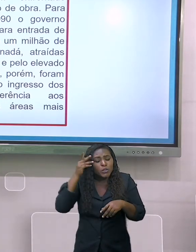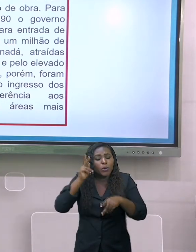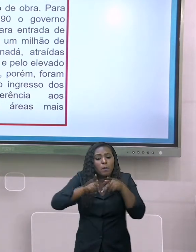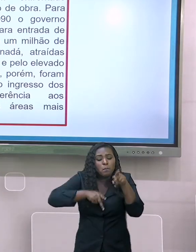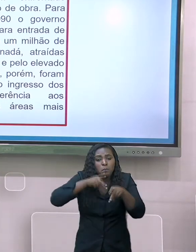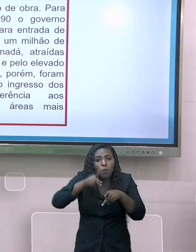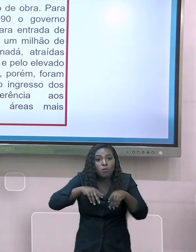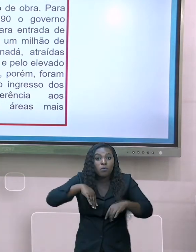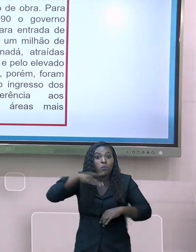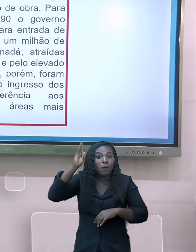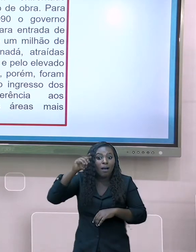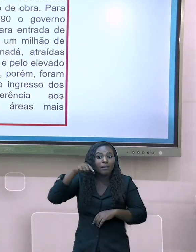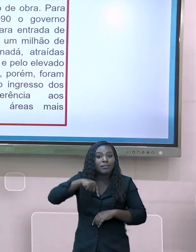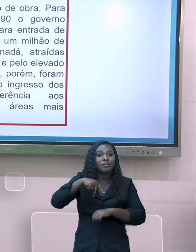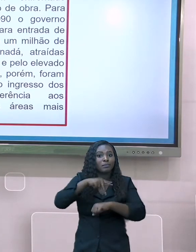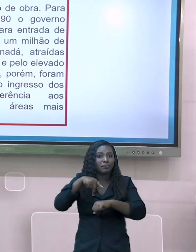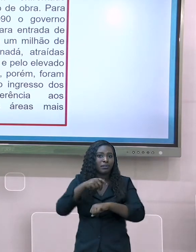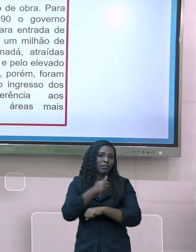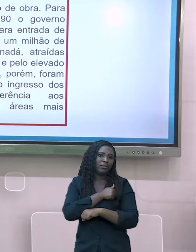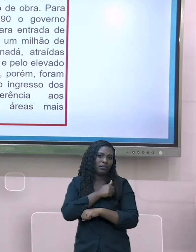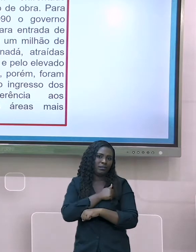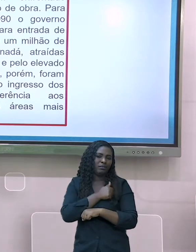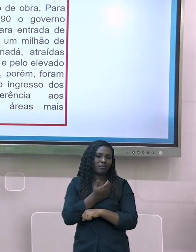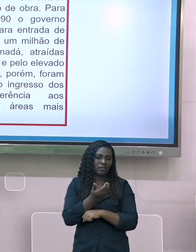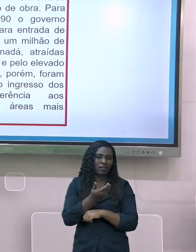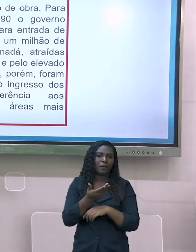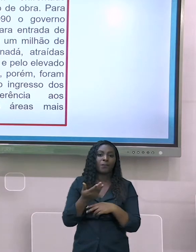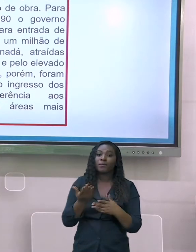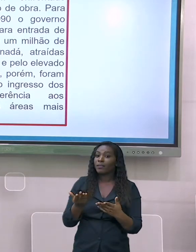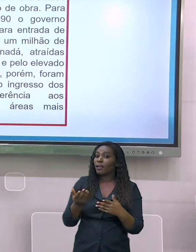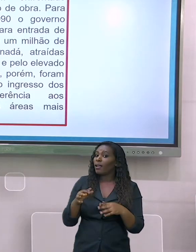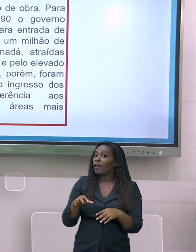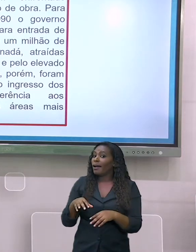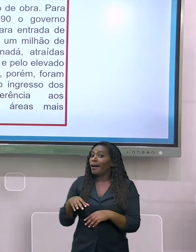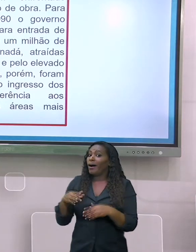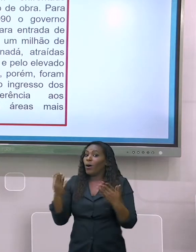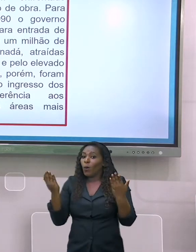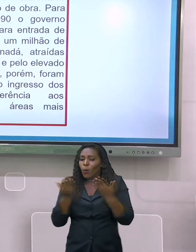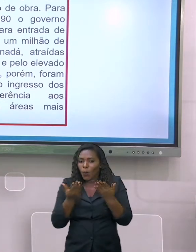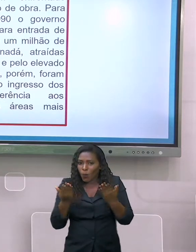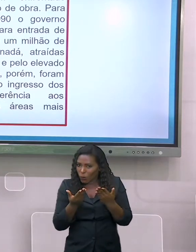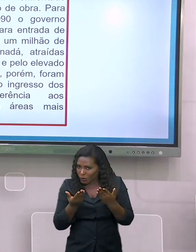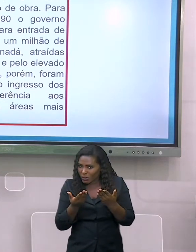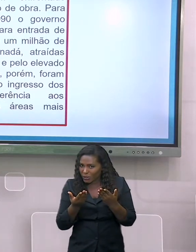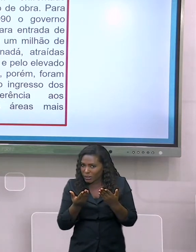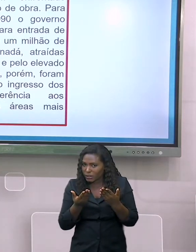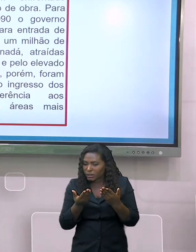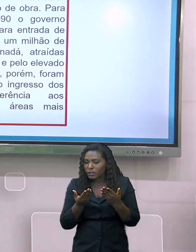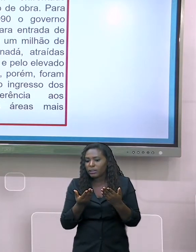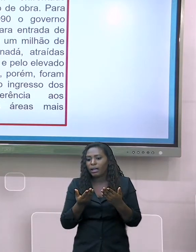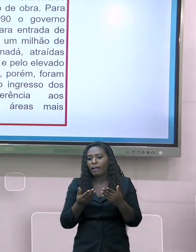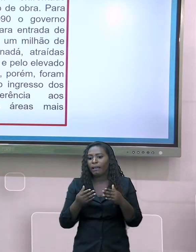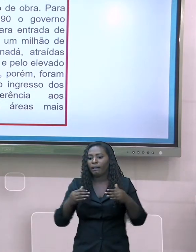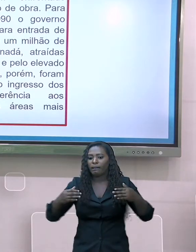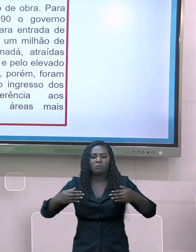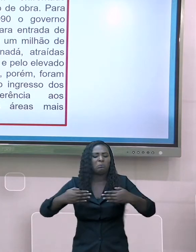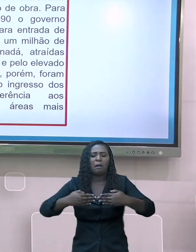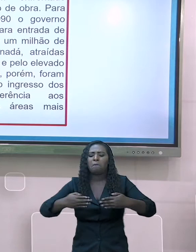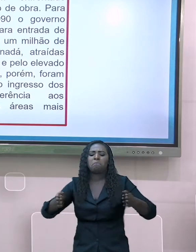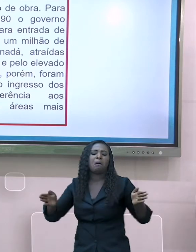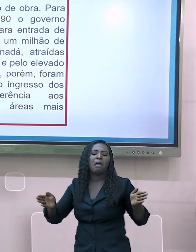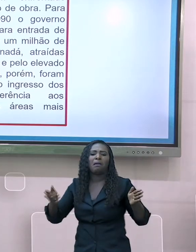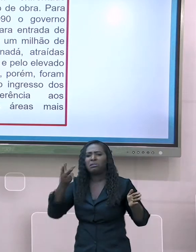Porém, as regras ficaram mais rígidas. Por quê? Primeiro, a indústria está desenvolvendo, a indústria não